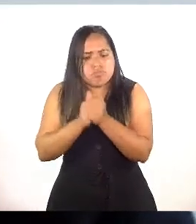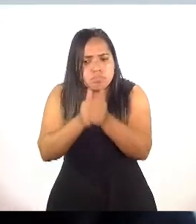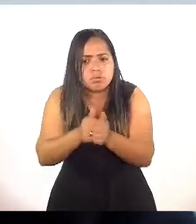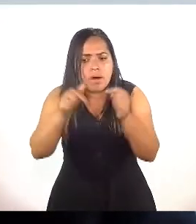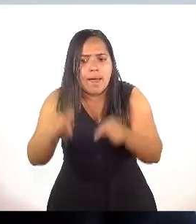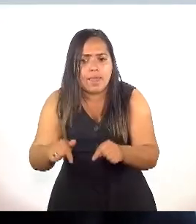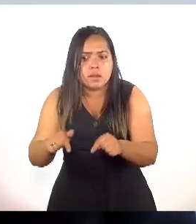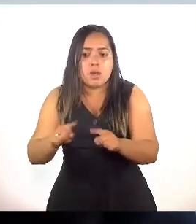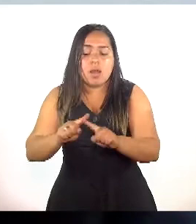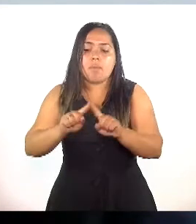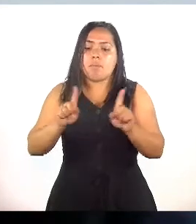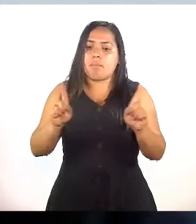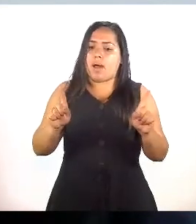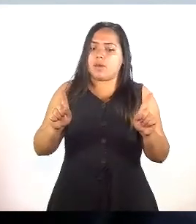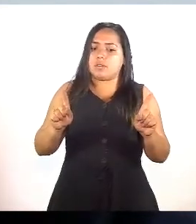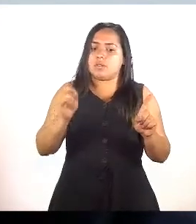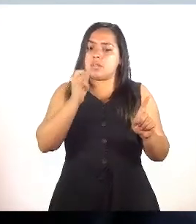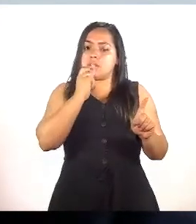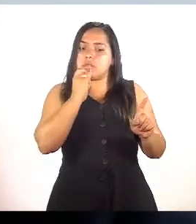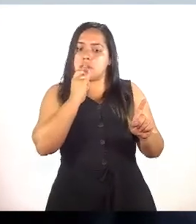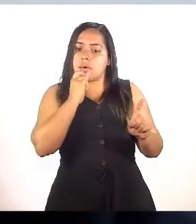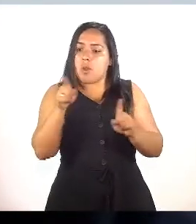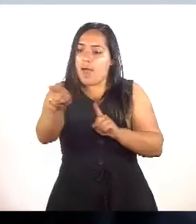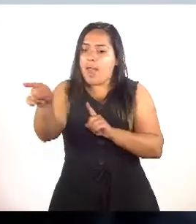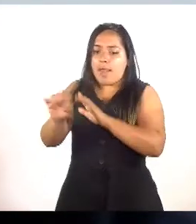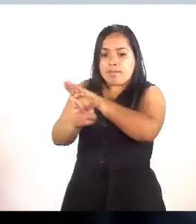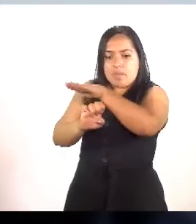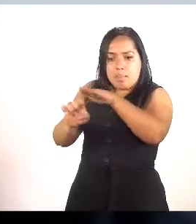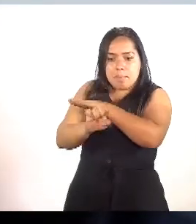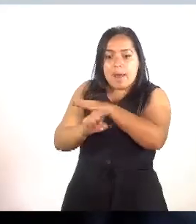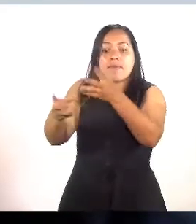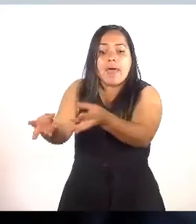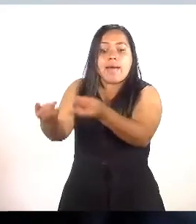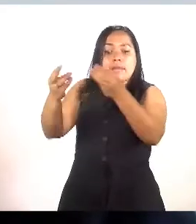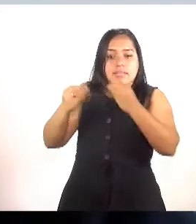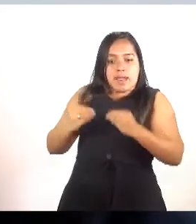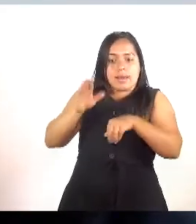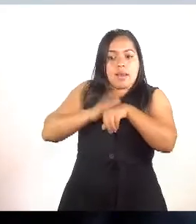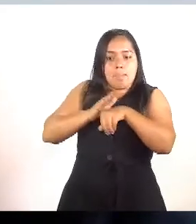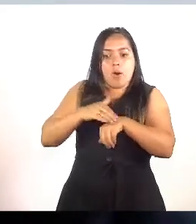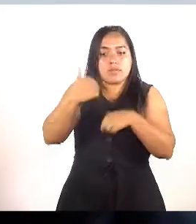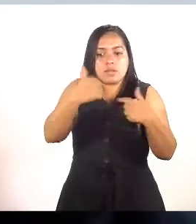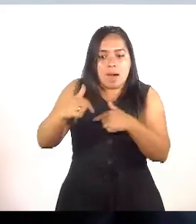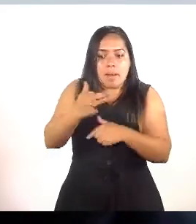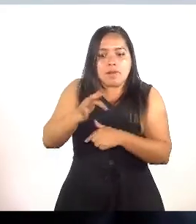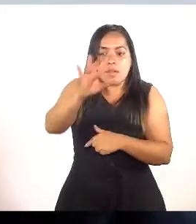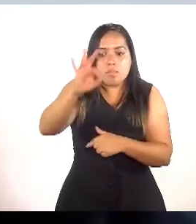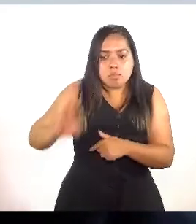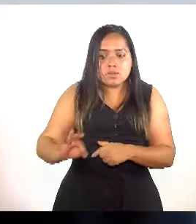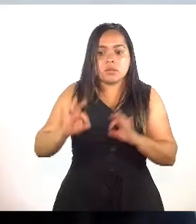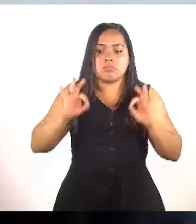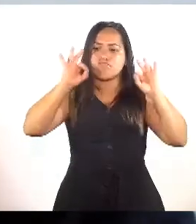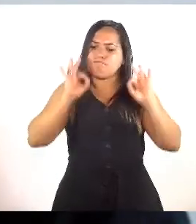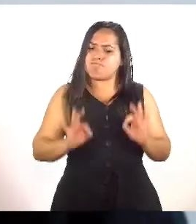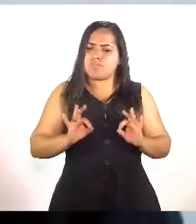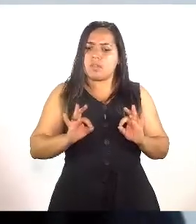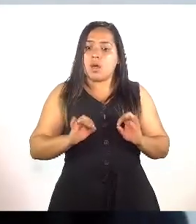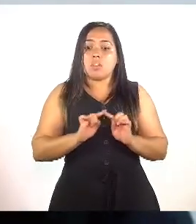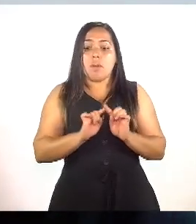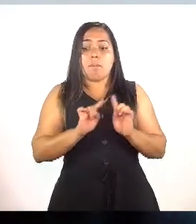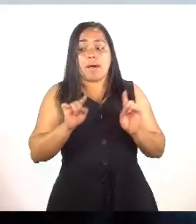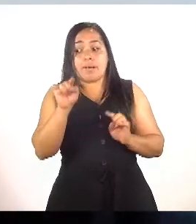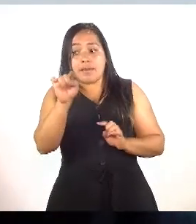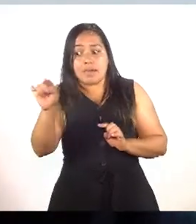a concessionária entregue, cumpra as metas da qualidade do serviço, da modicidade das tarefas, e também que